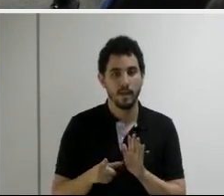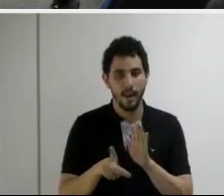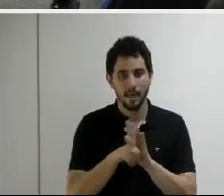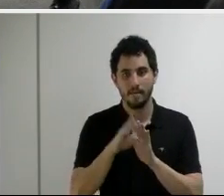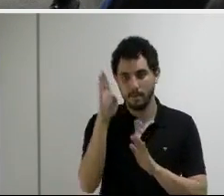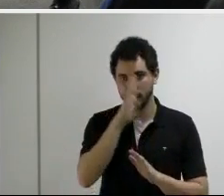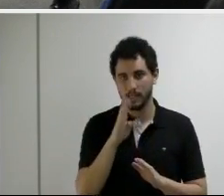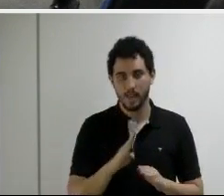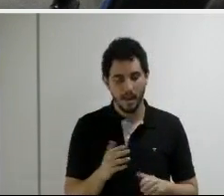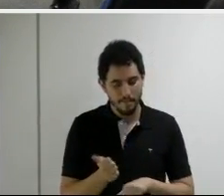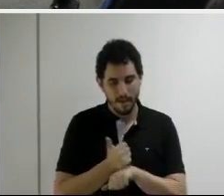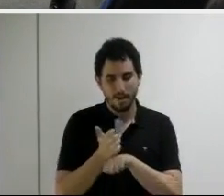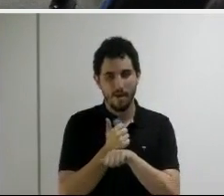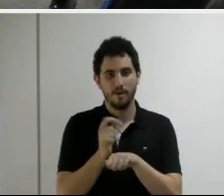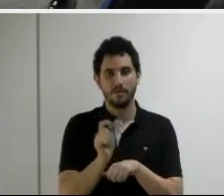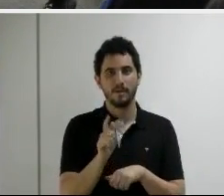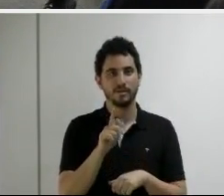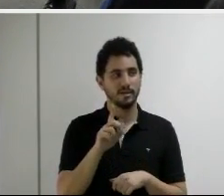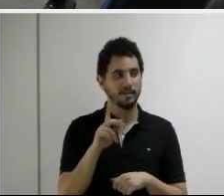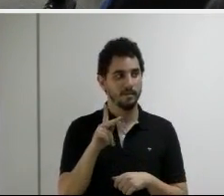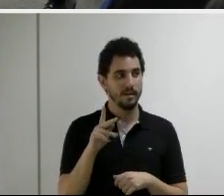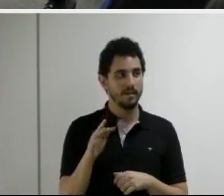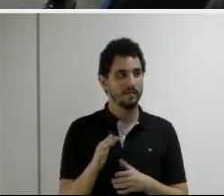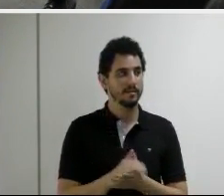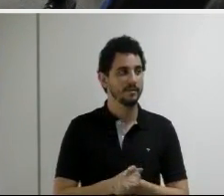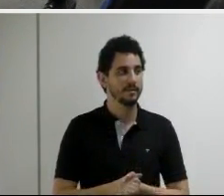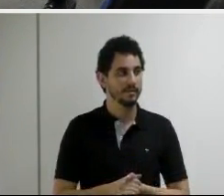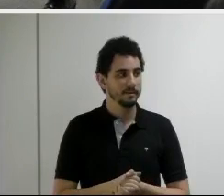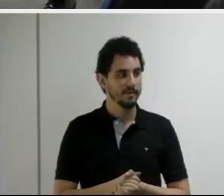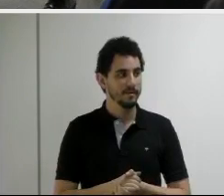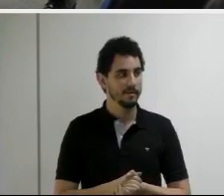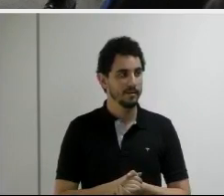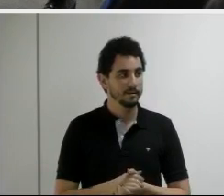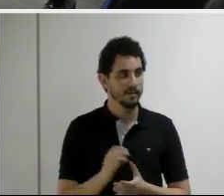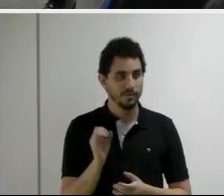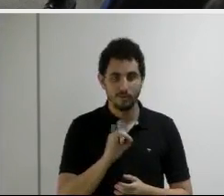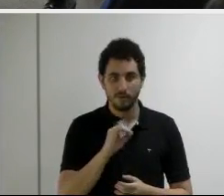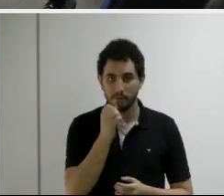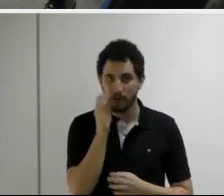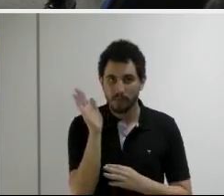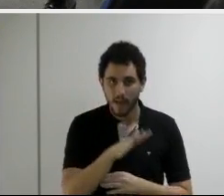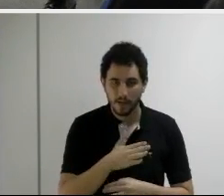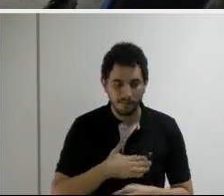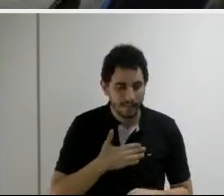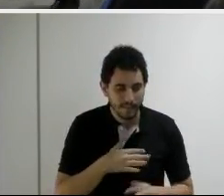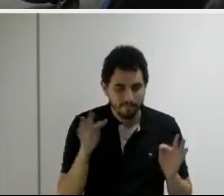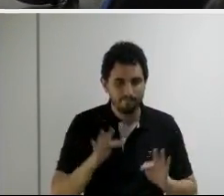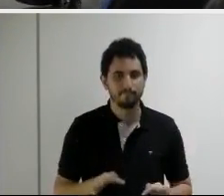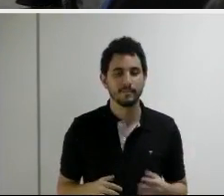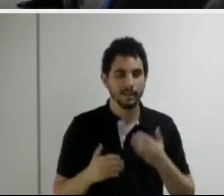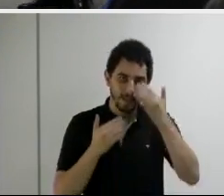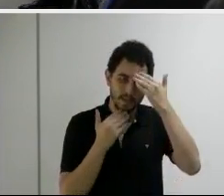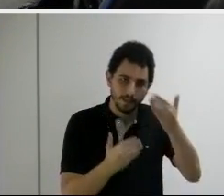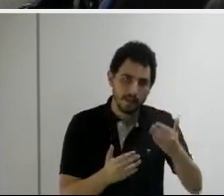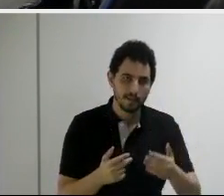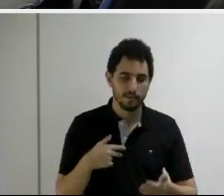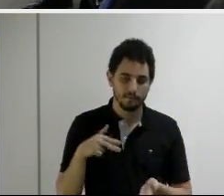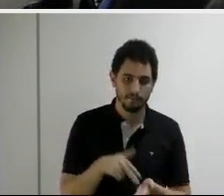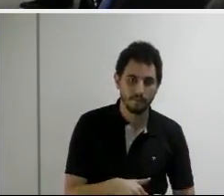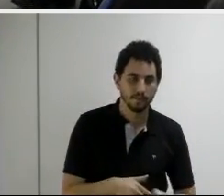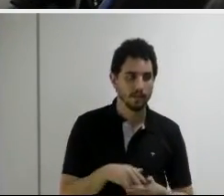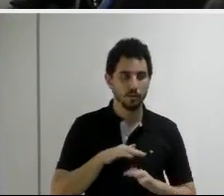melhor que o GDPR. Pode passar mais uma. Gente, boa tarde, prazer estar aqui. Agradeço ao MBC, ao ITS,